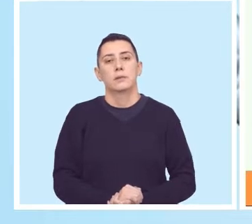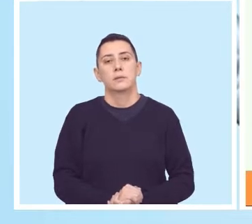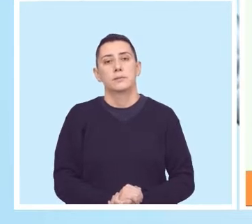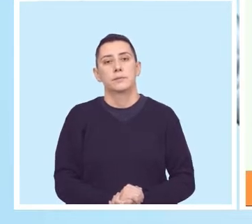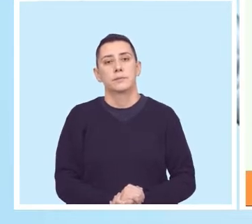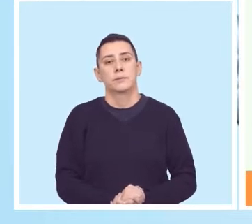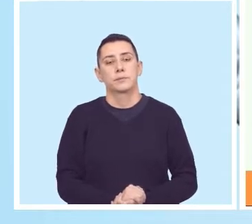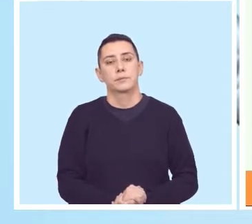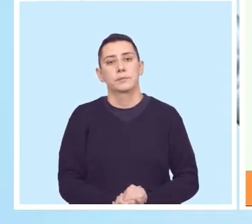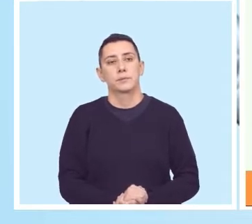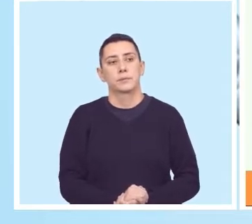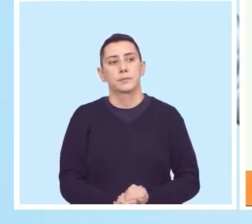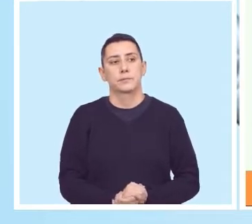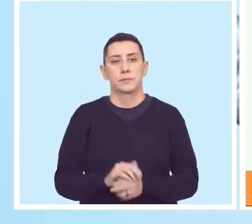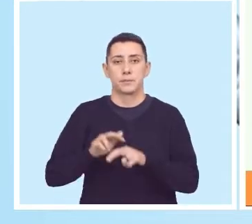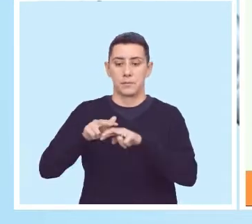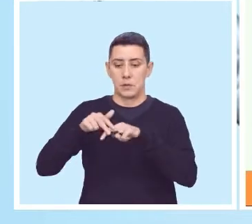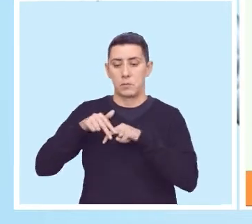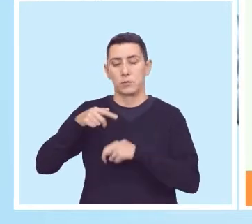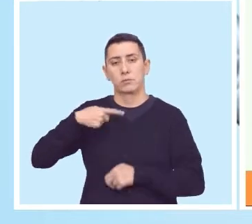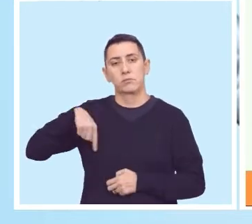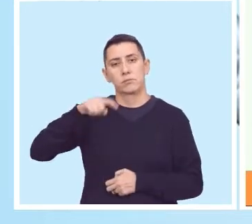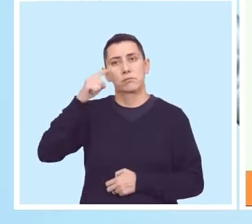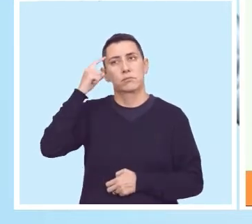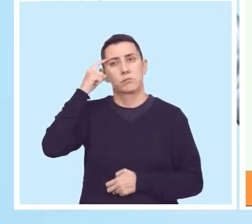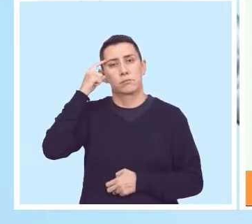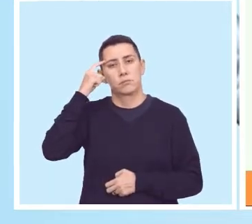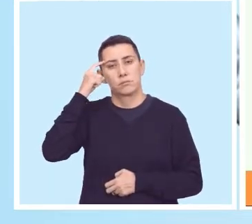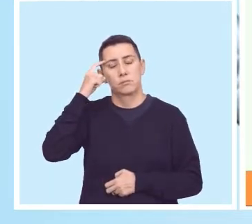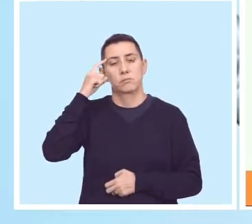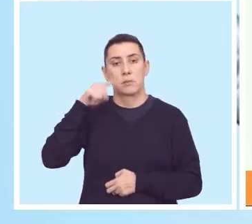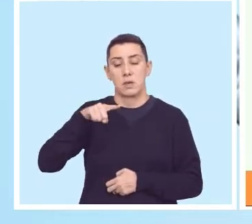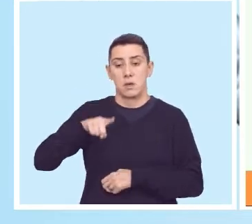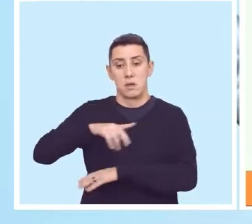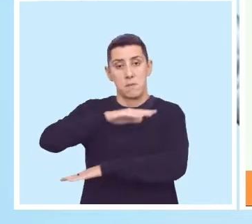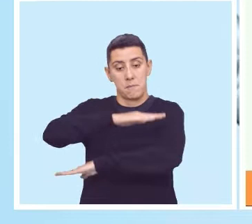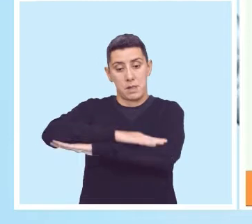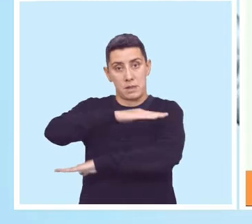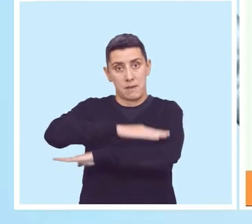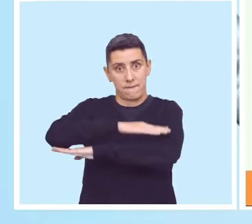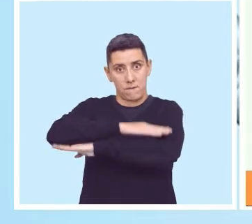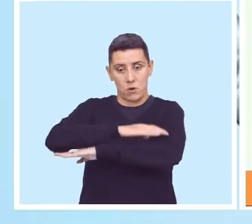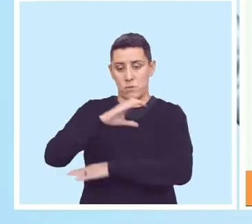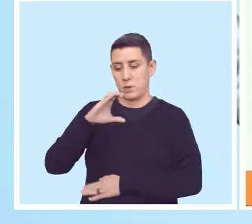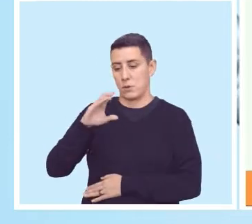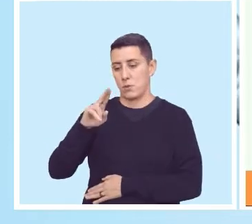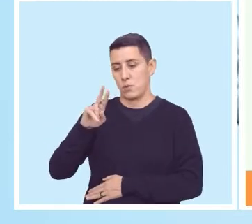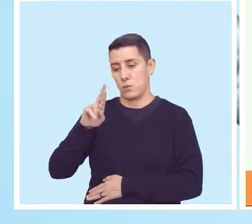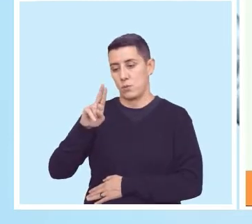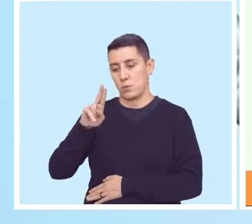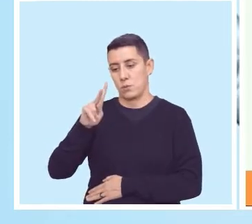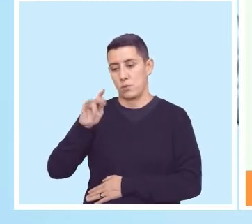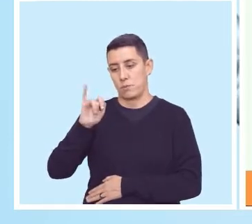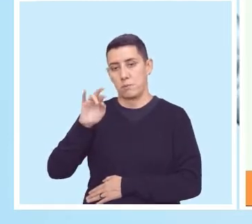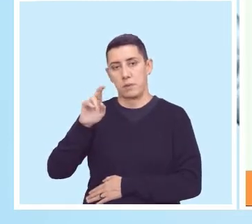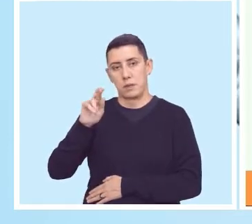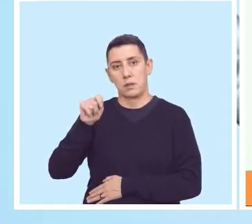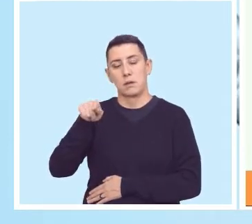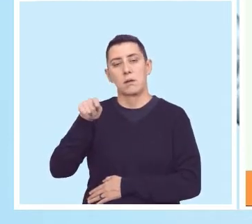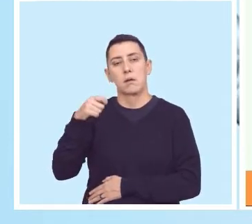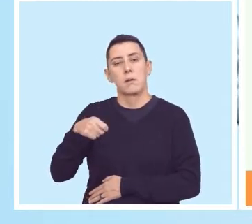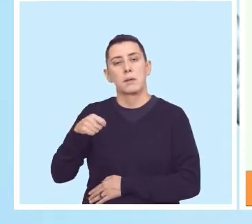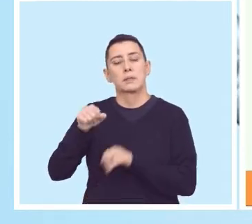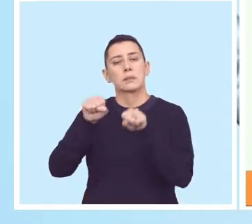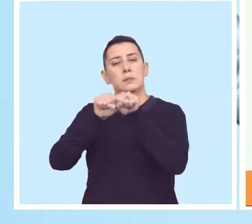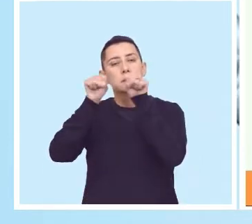nós pensamos e definimos, ó, a plataforma Curupira, ela vai ter que ser um sistema, uma solução